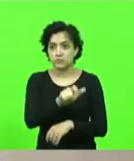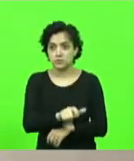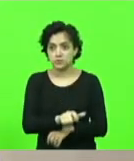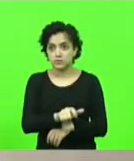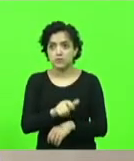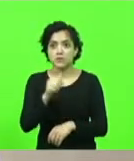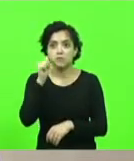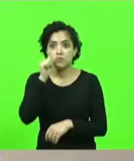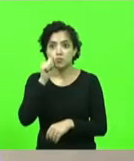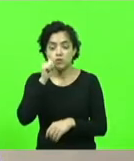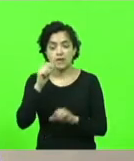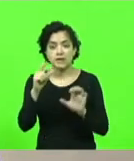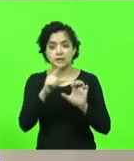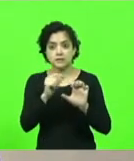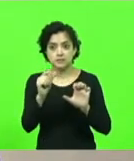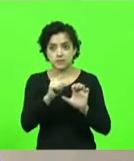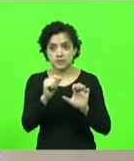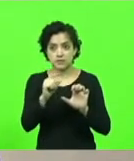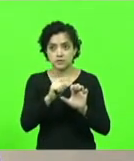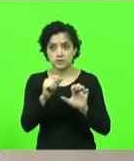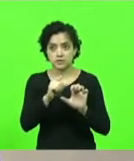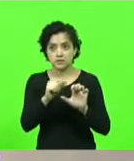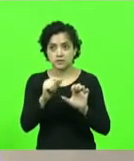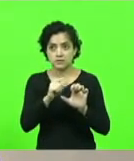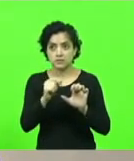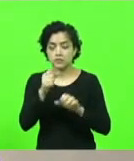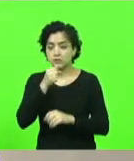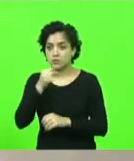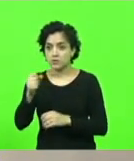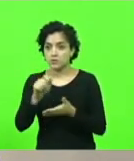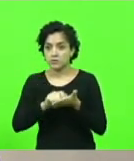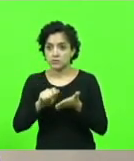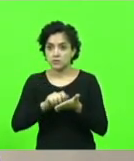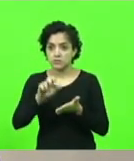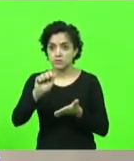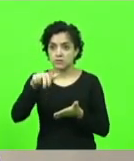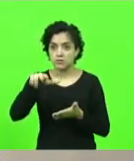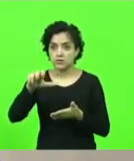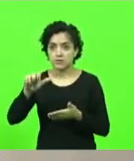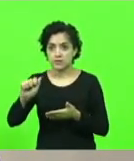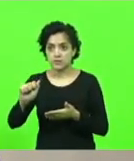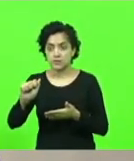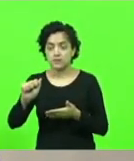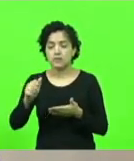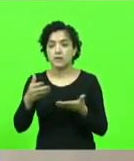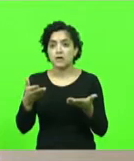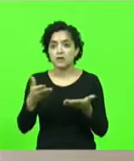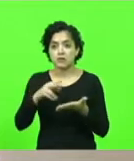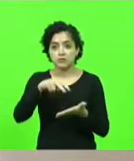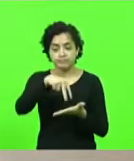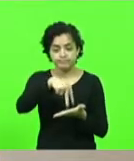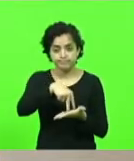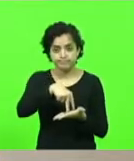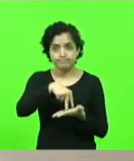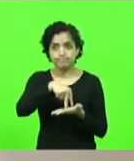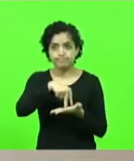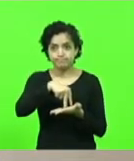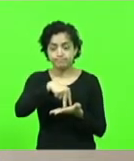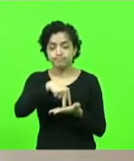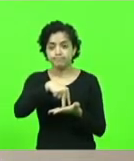mulheres empreendedoras jornalista e escritora Ana lavratti faça uso da palavra para